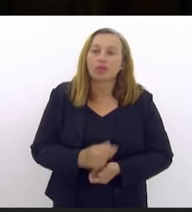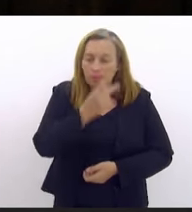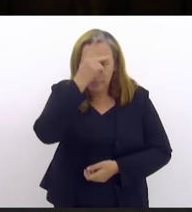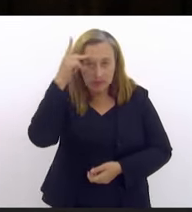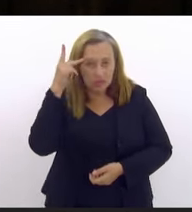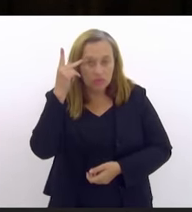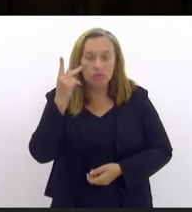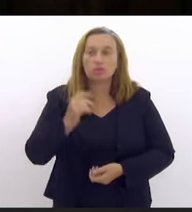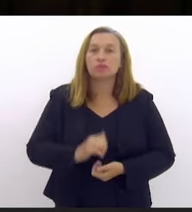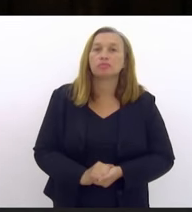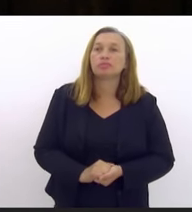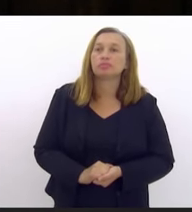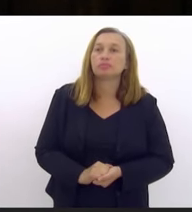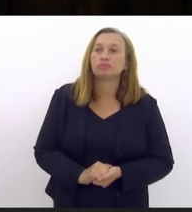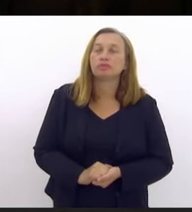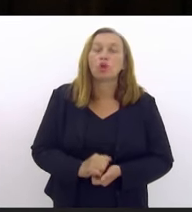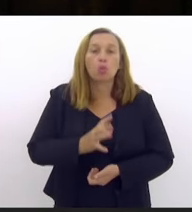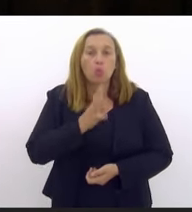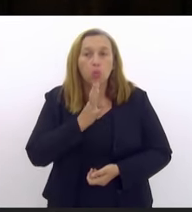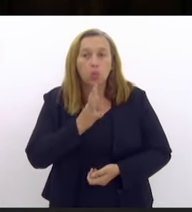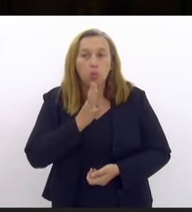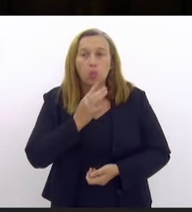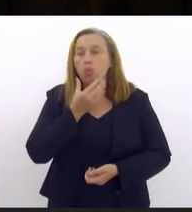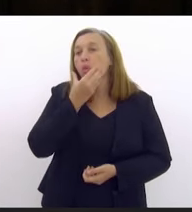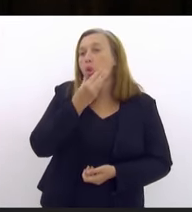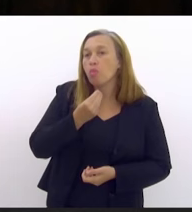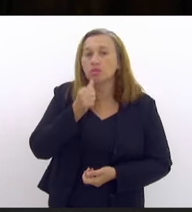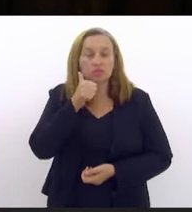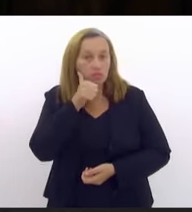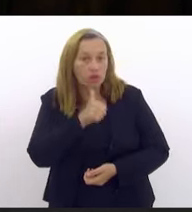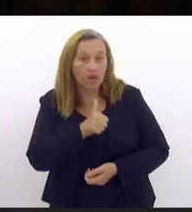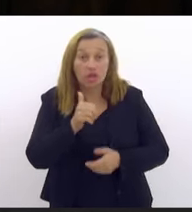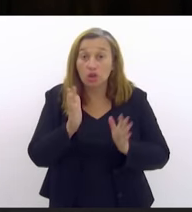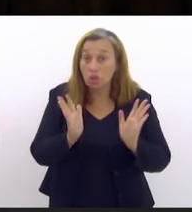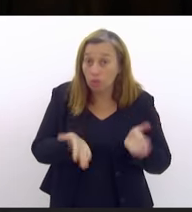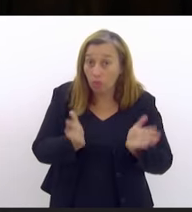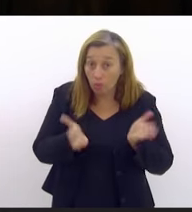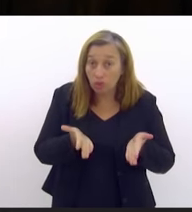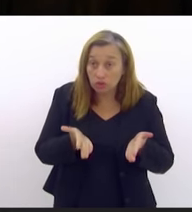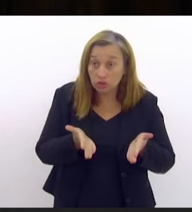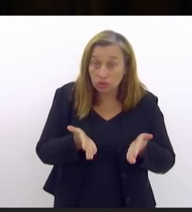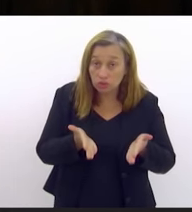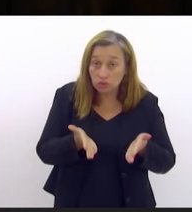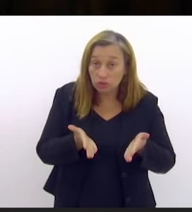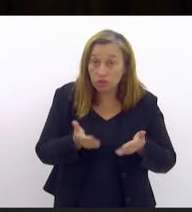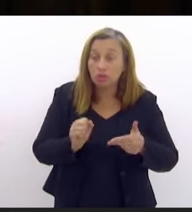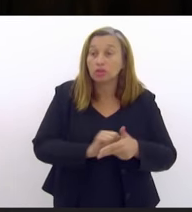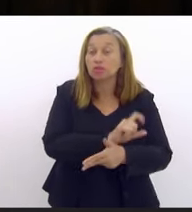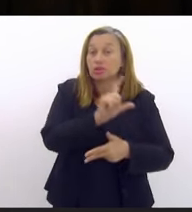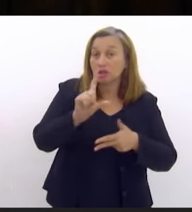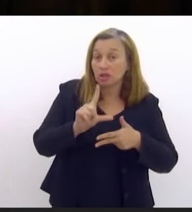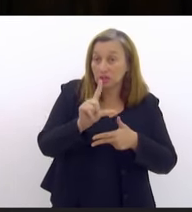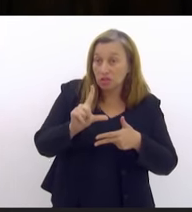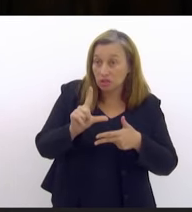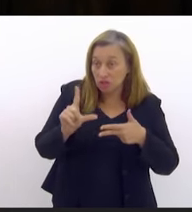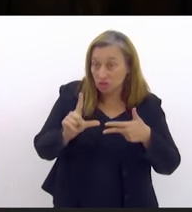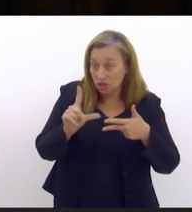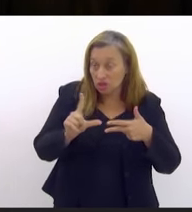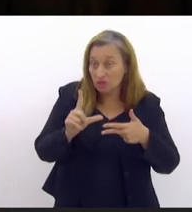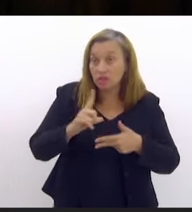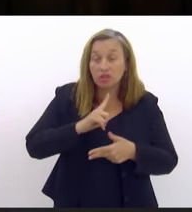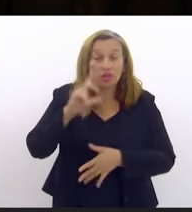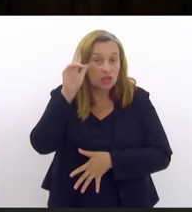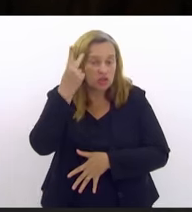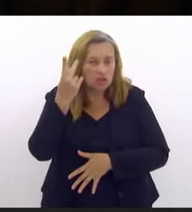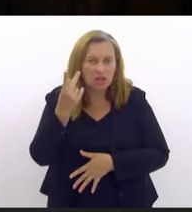do próximo, de reconhecer esses homens e mulheres que hoje estão no Legislativo, que têm uma história que muitas das